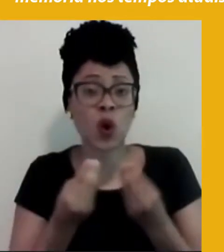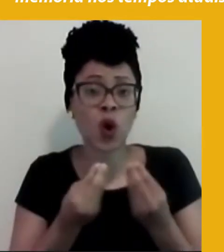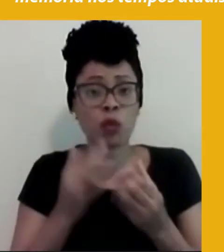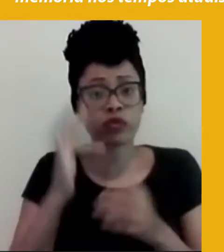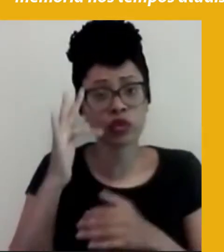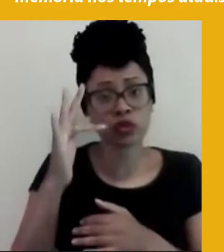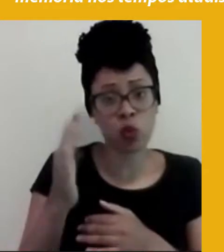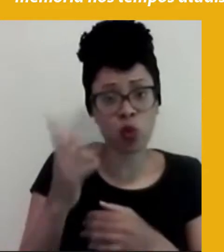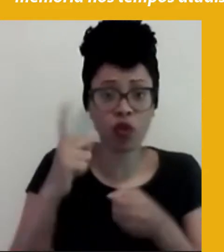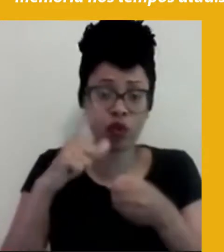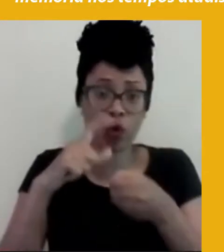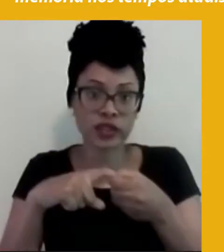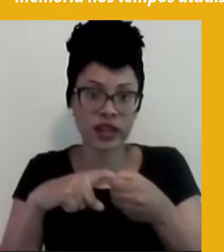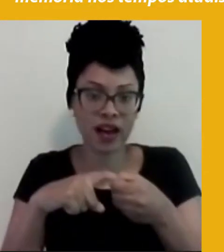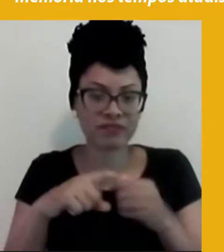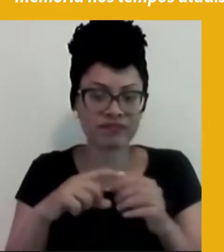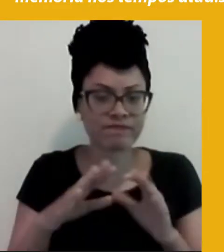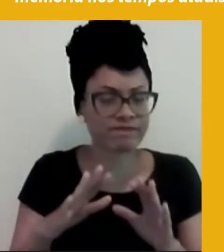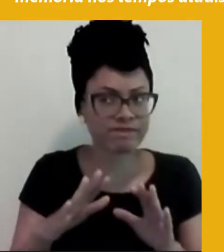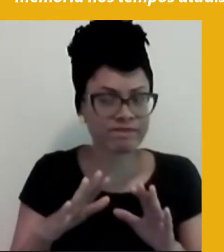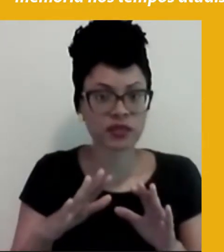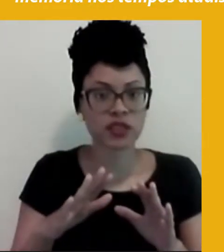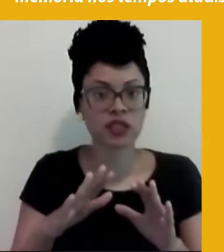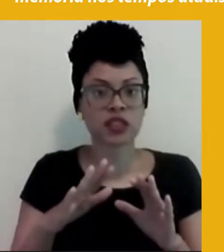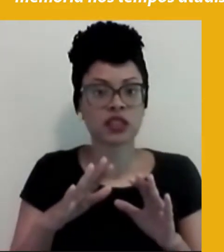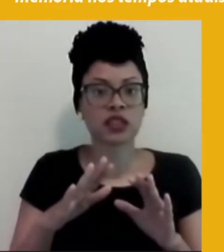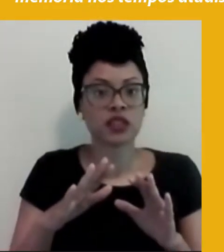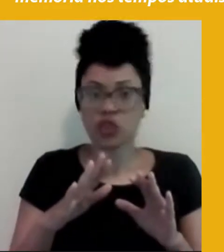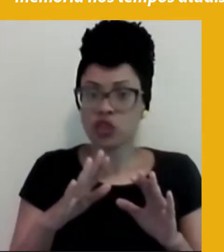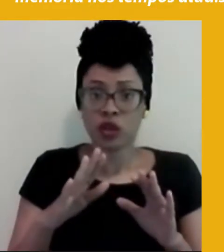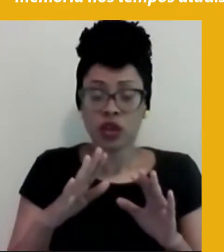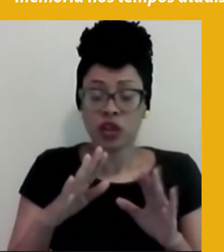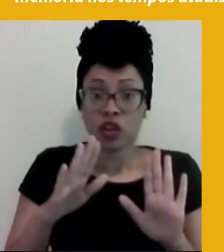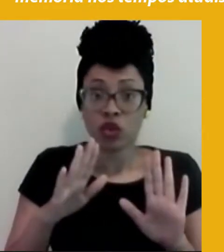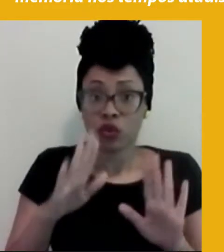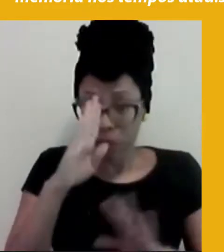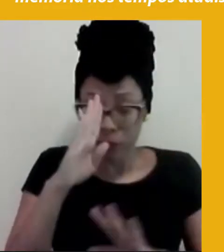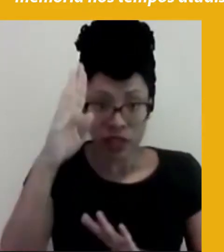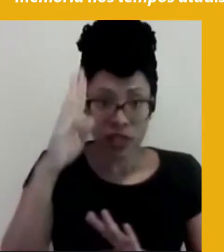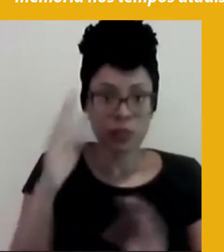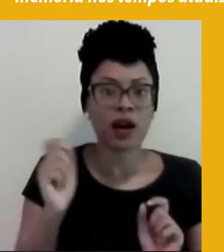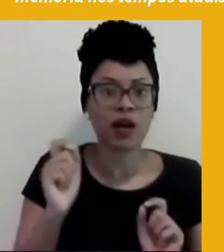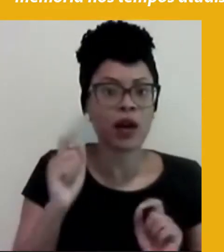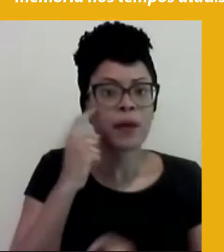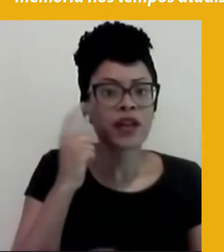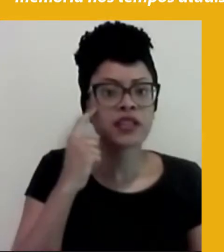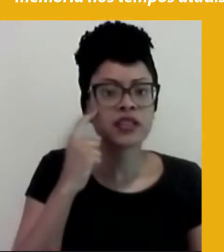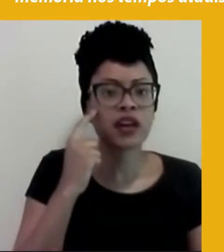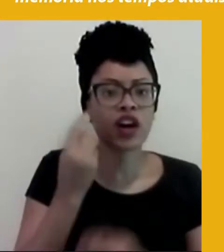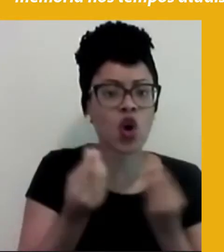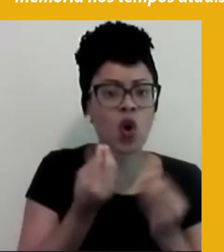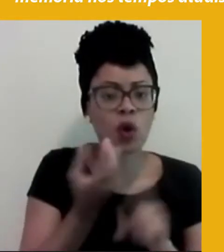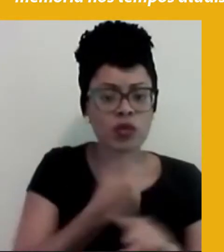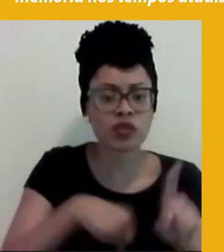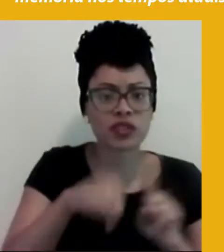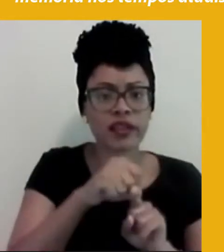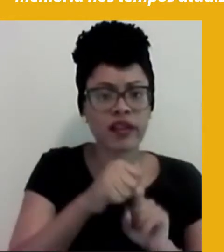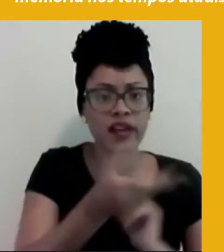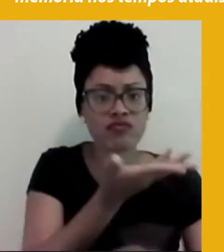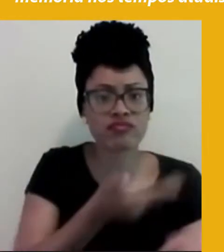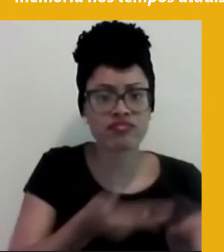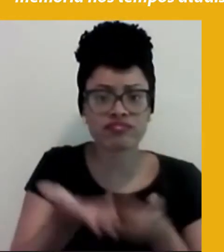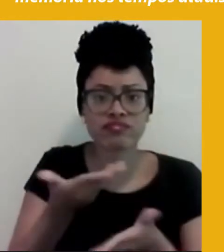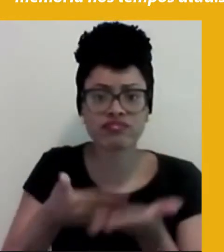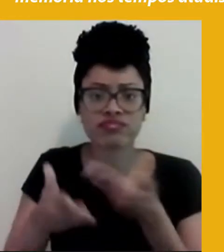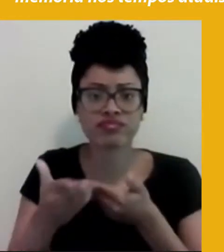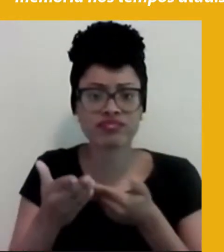a nossa relação com a natureza, como os museus têm um papel fundamental disso, né? Reforçar a importância do papel do homem na